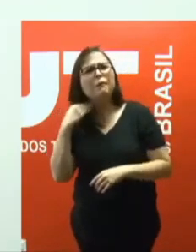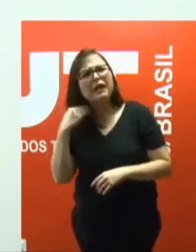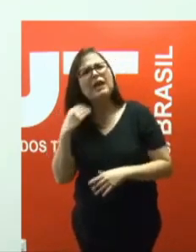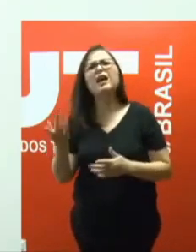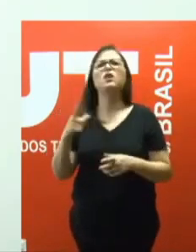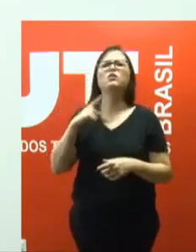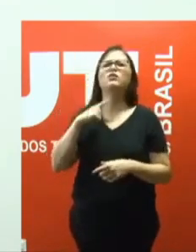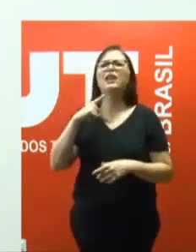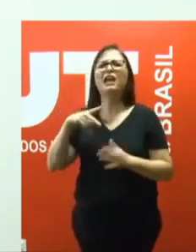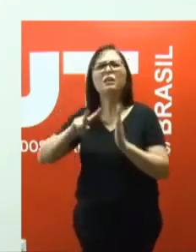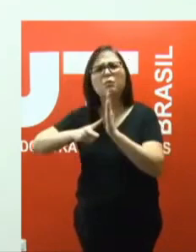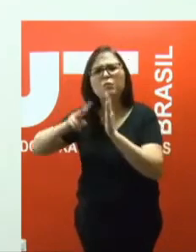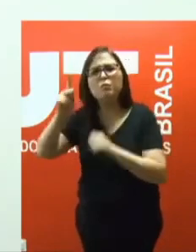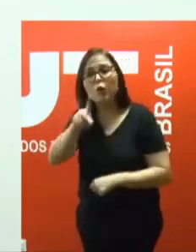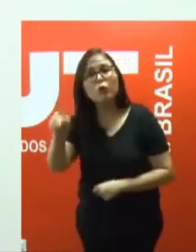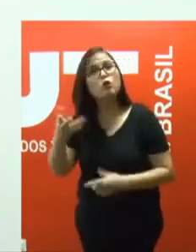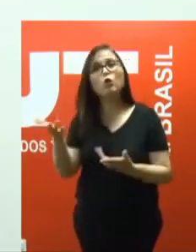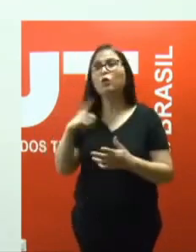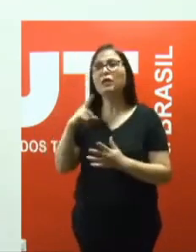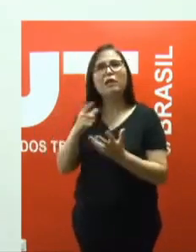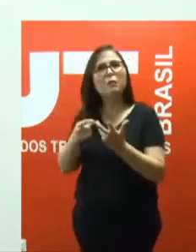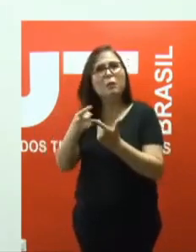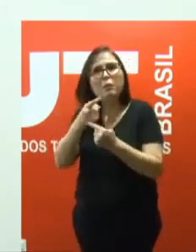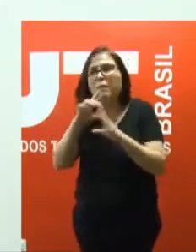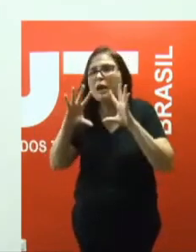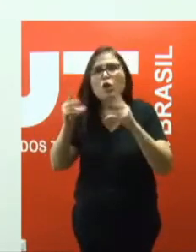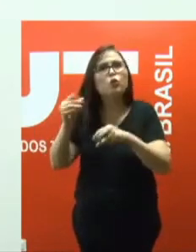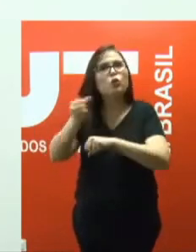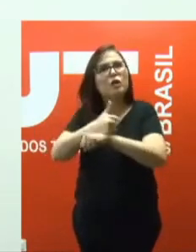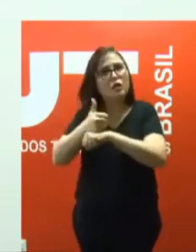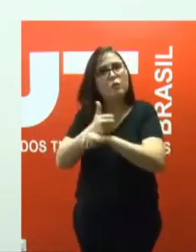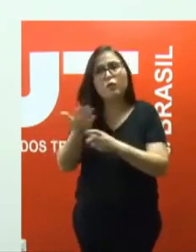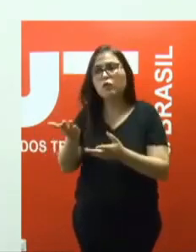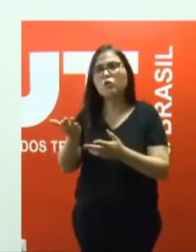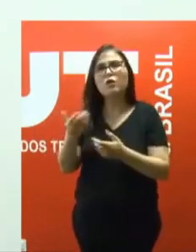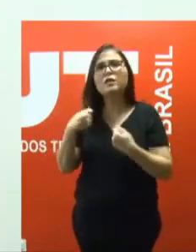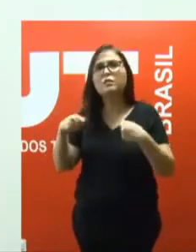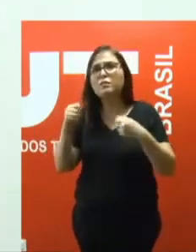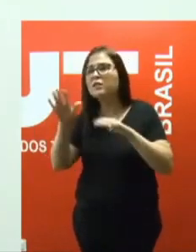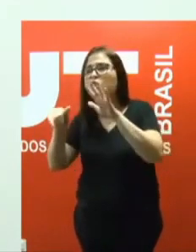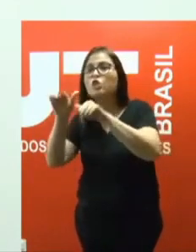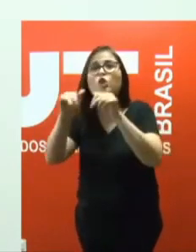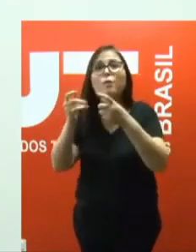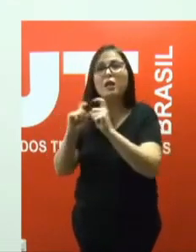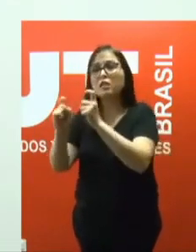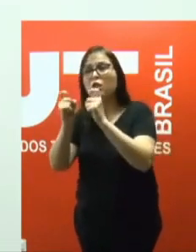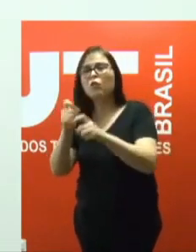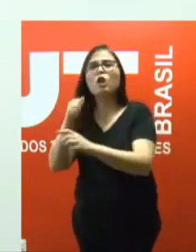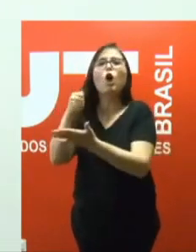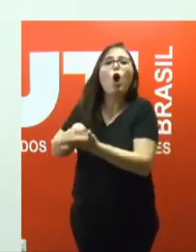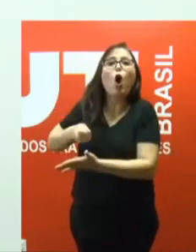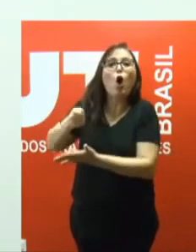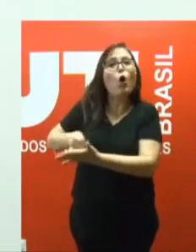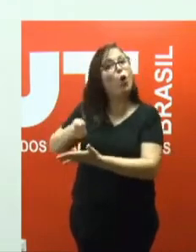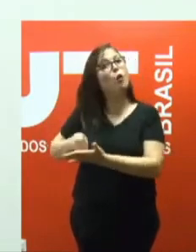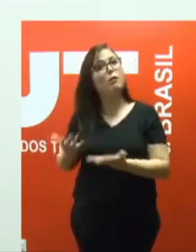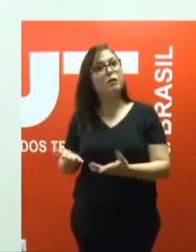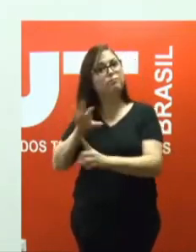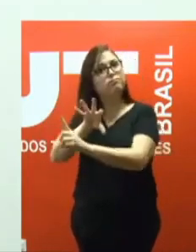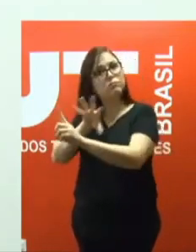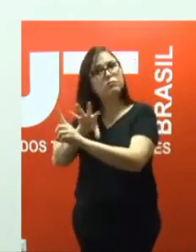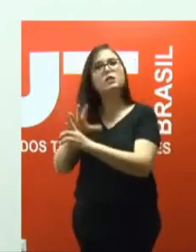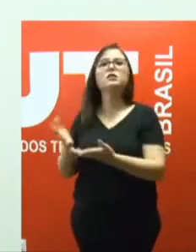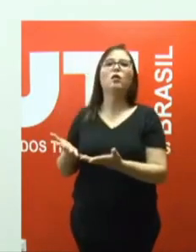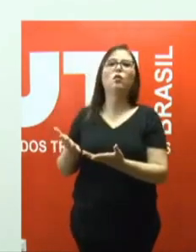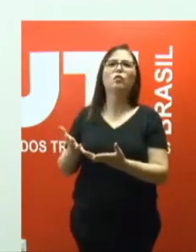pedreiro. Nessa cidade tem quase todas as profissões que estão representadas aqui. Então, se a gente, ao invés